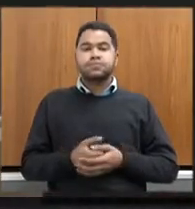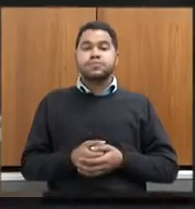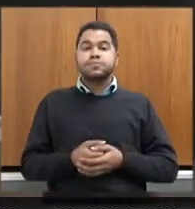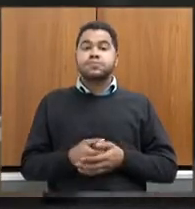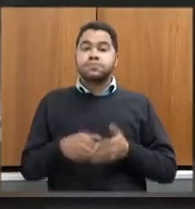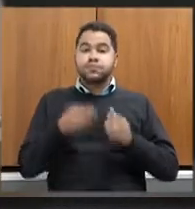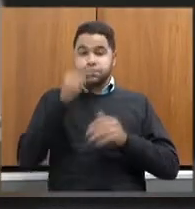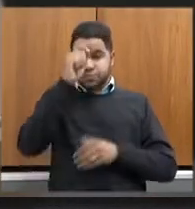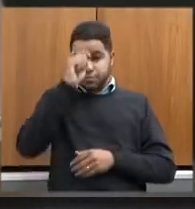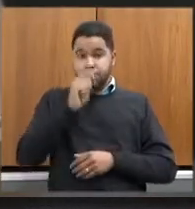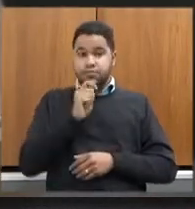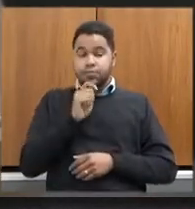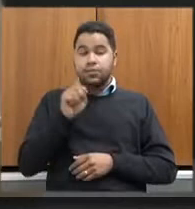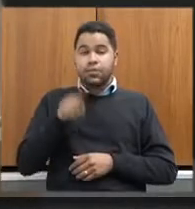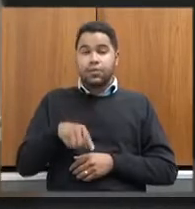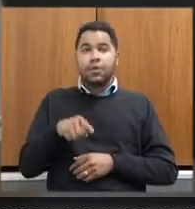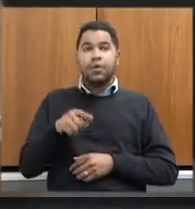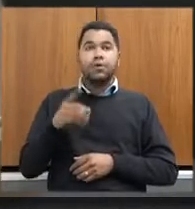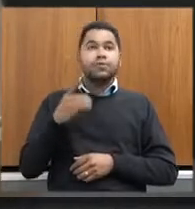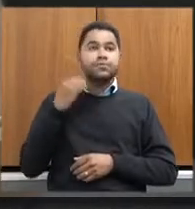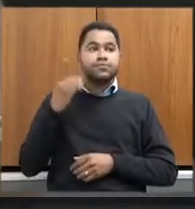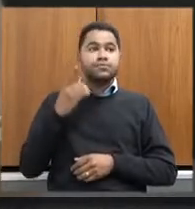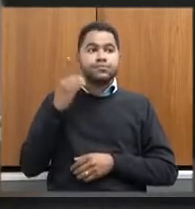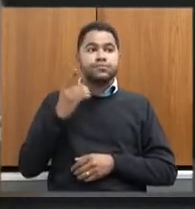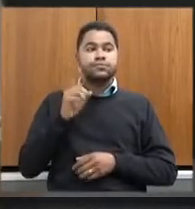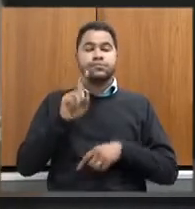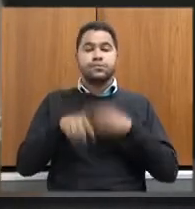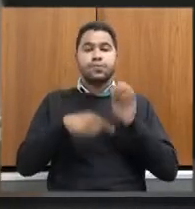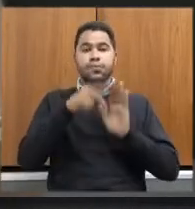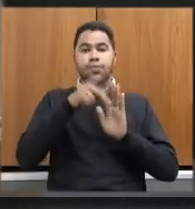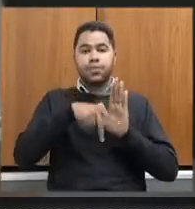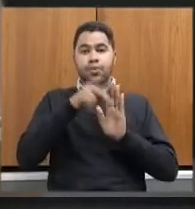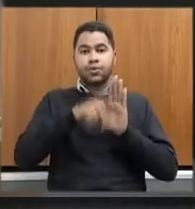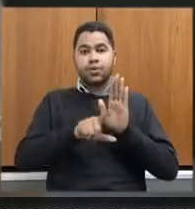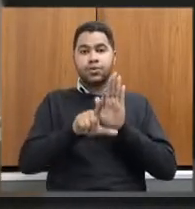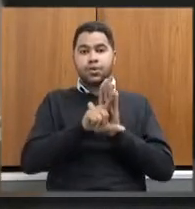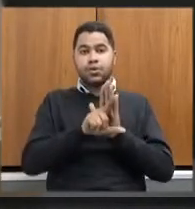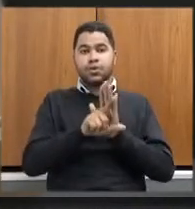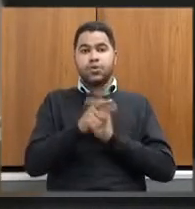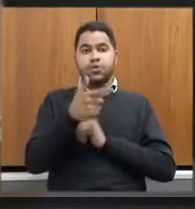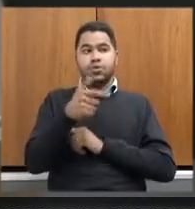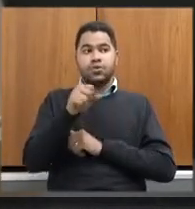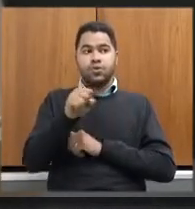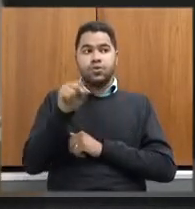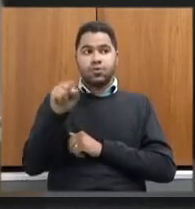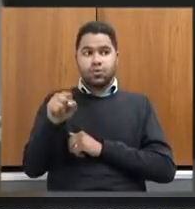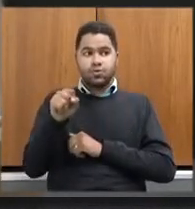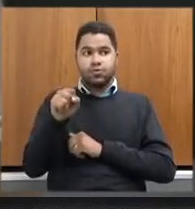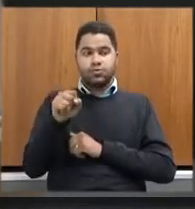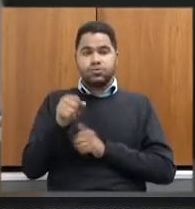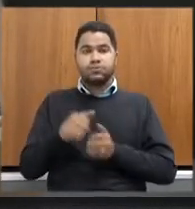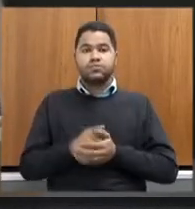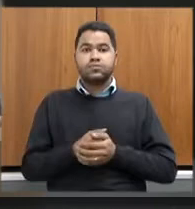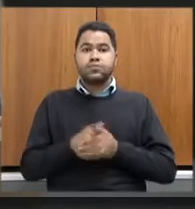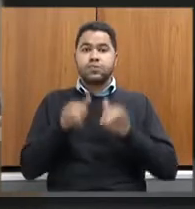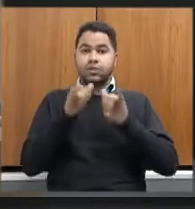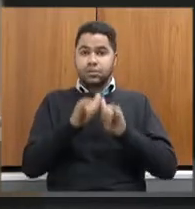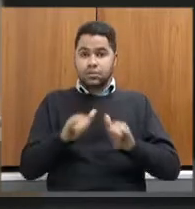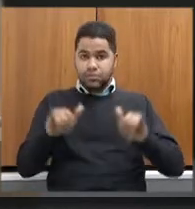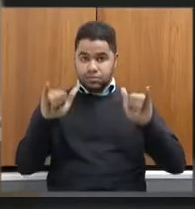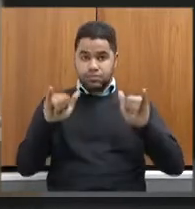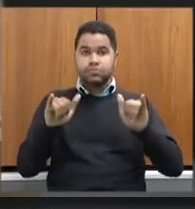autoria do deputado chocolate projeto de lei 2288 2020 de